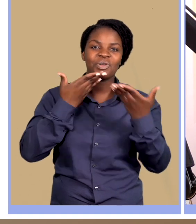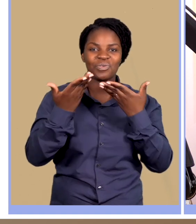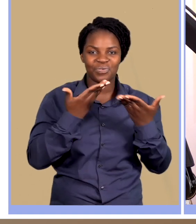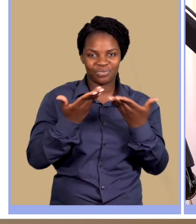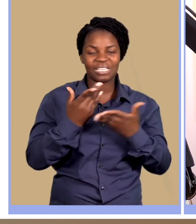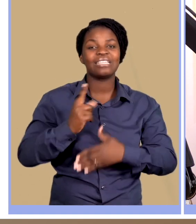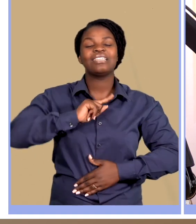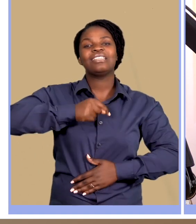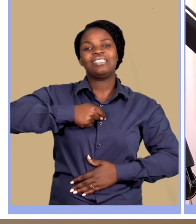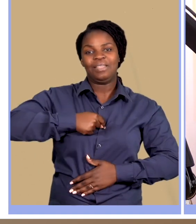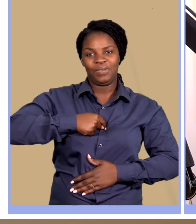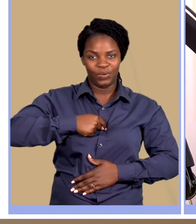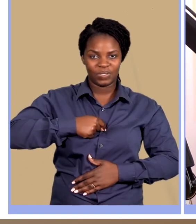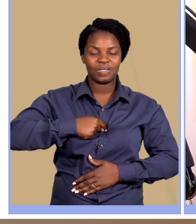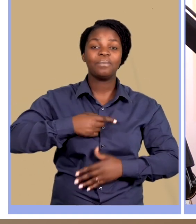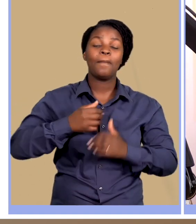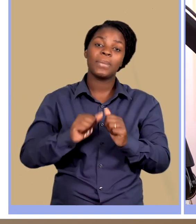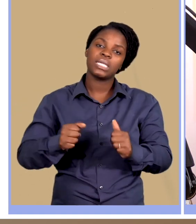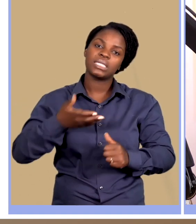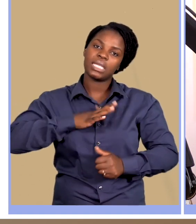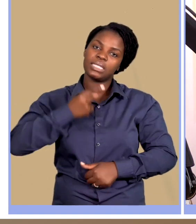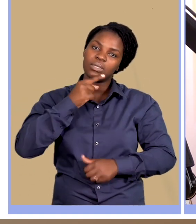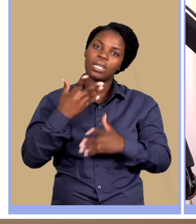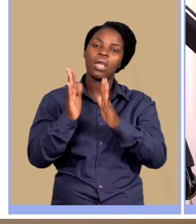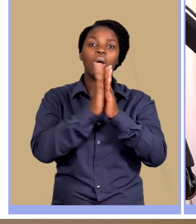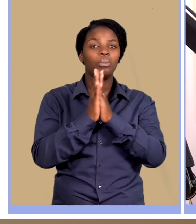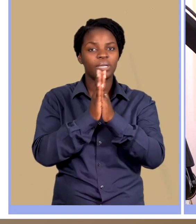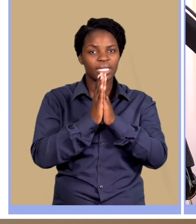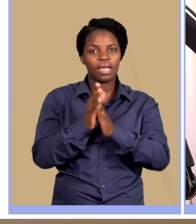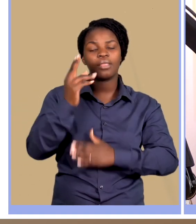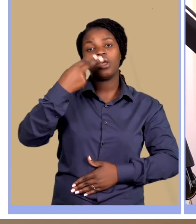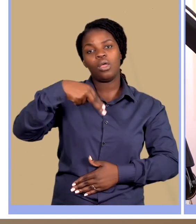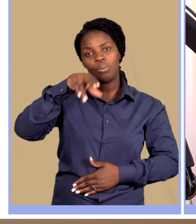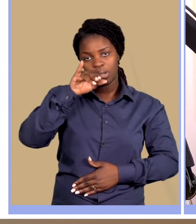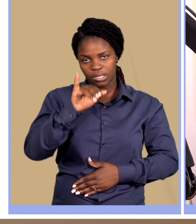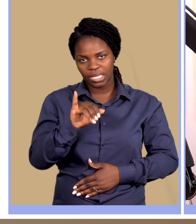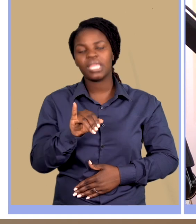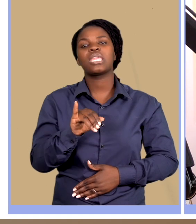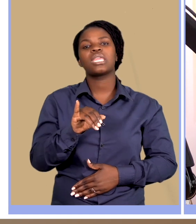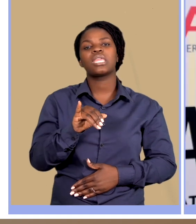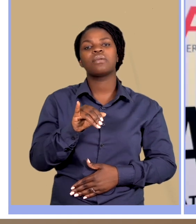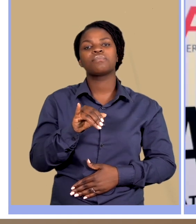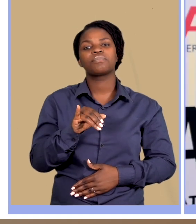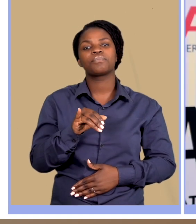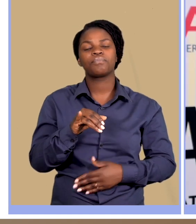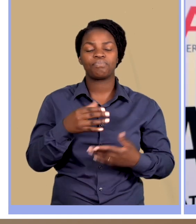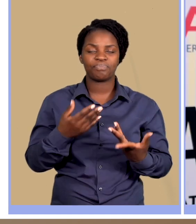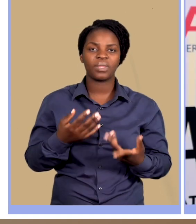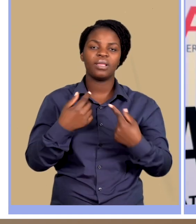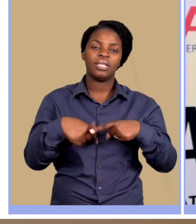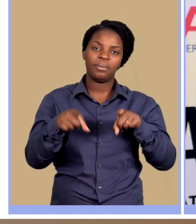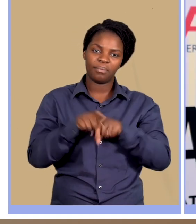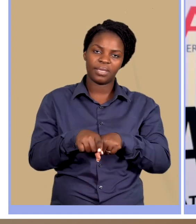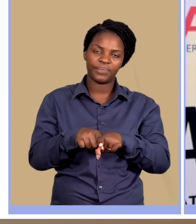nome da Humanity and Inclusion e acima de tudo a Sir Rafael particularmente. Muito